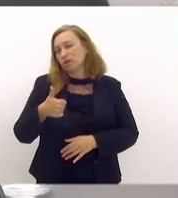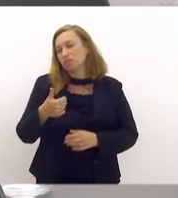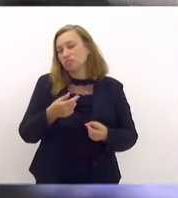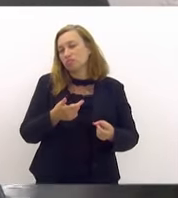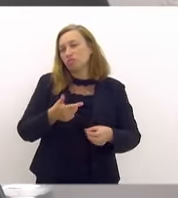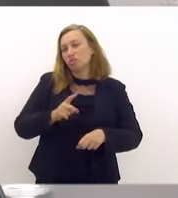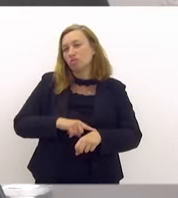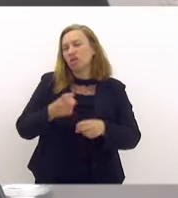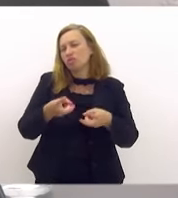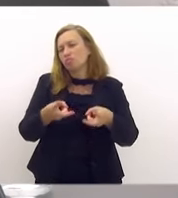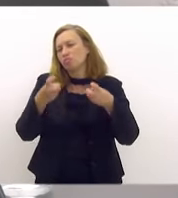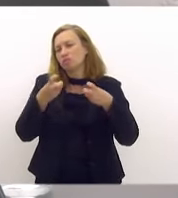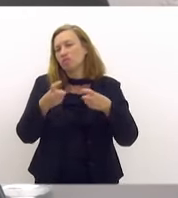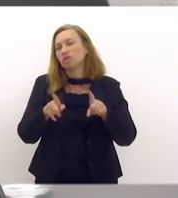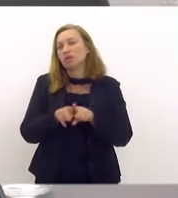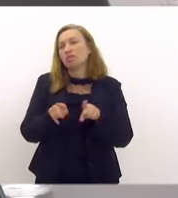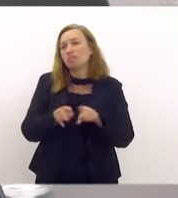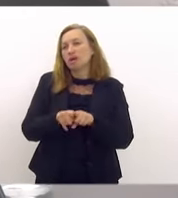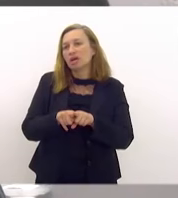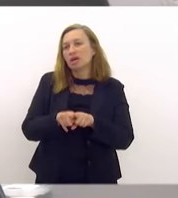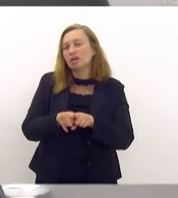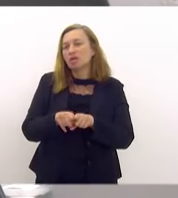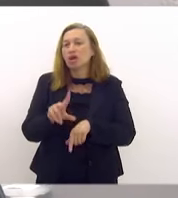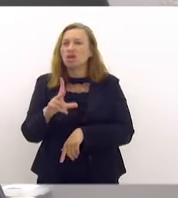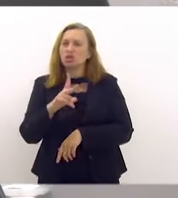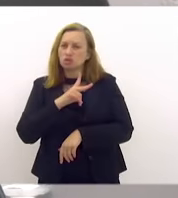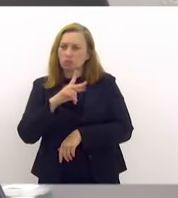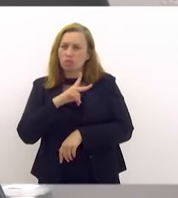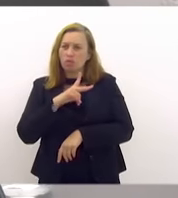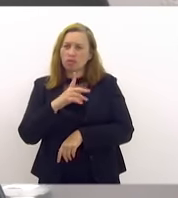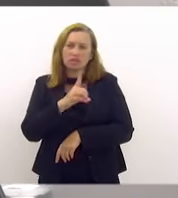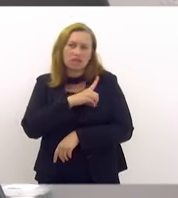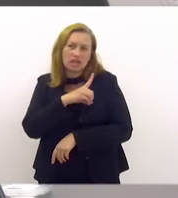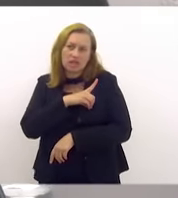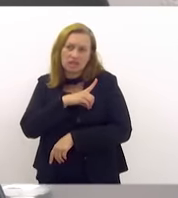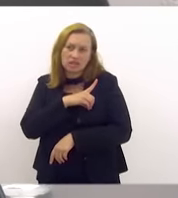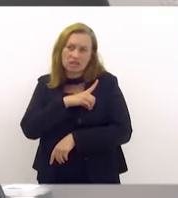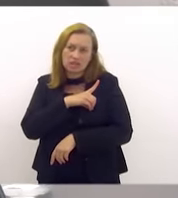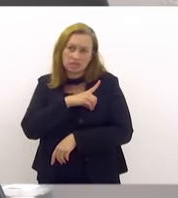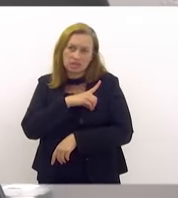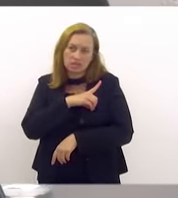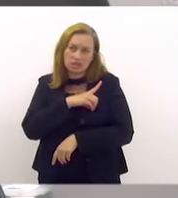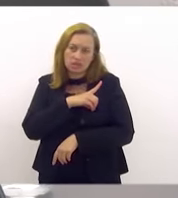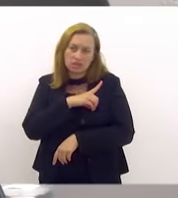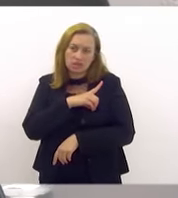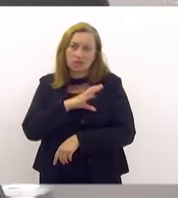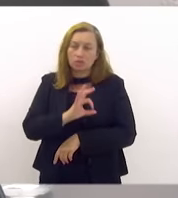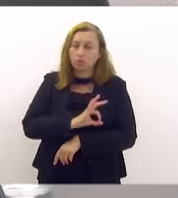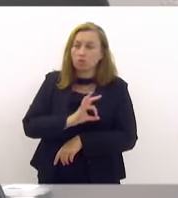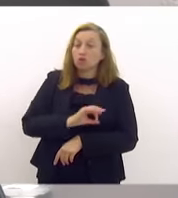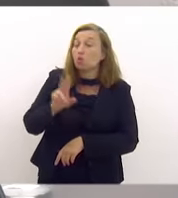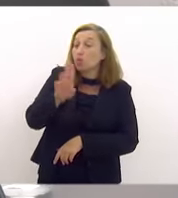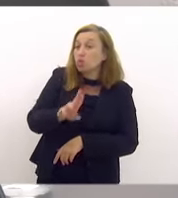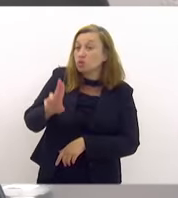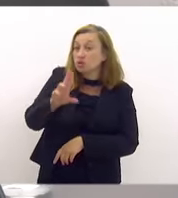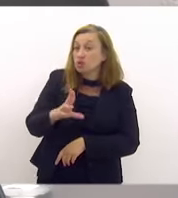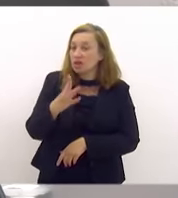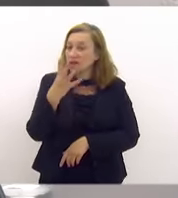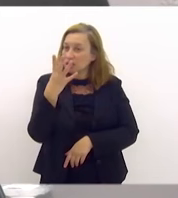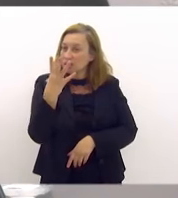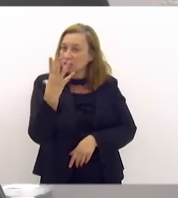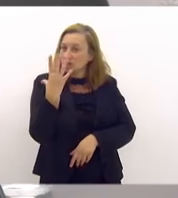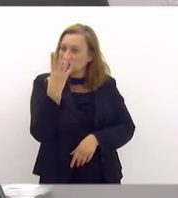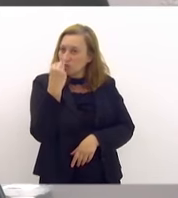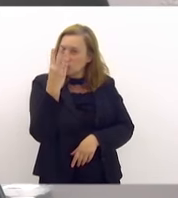observou que as asos próprias delegacias de polícia começaram a se utilizar de fotografias extraídas